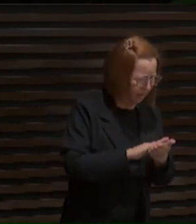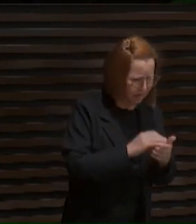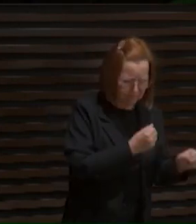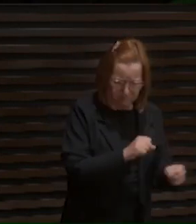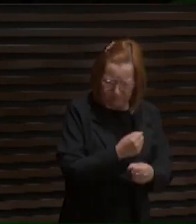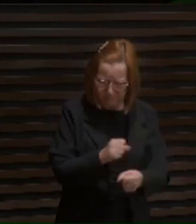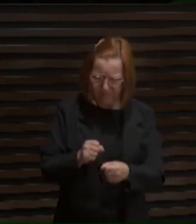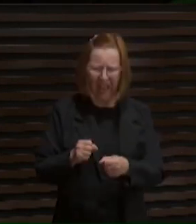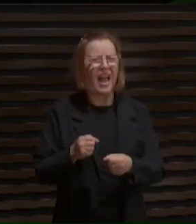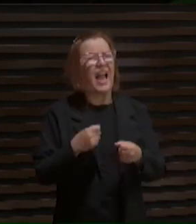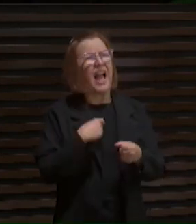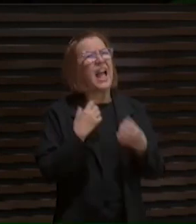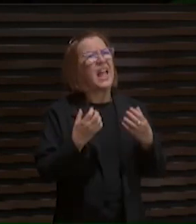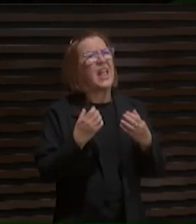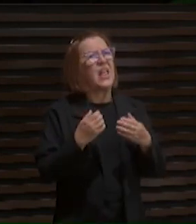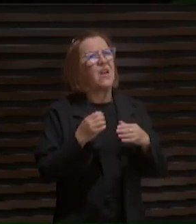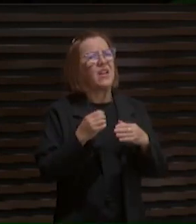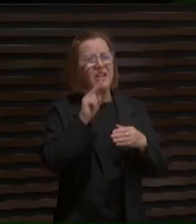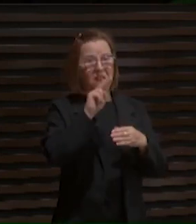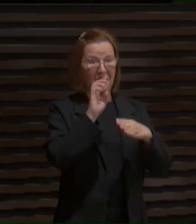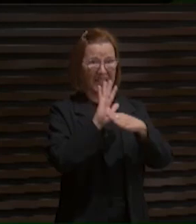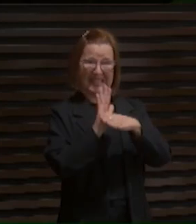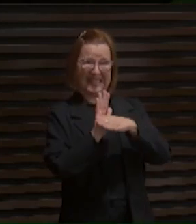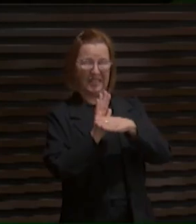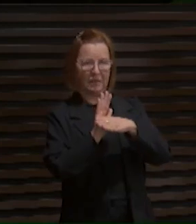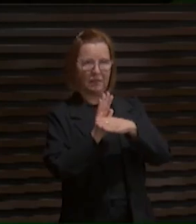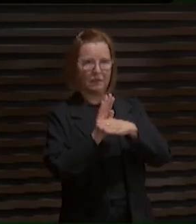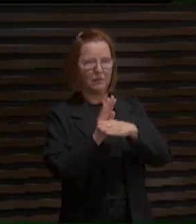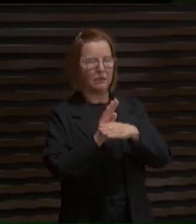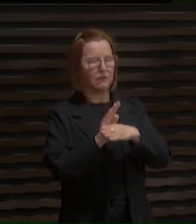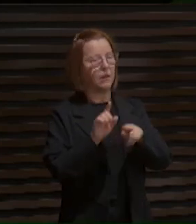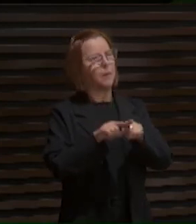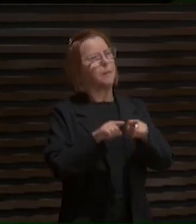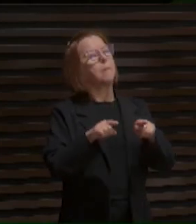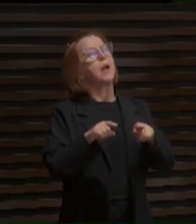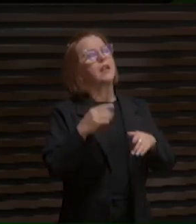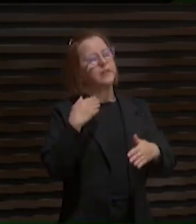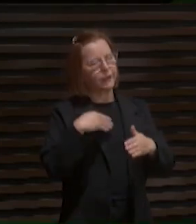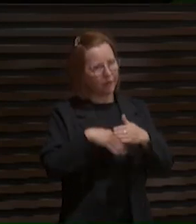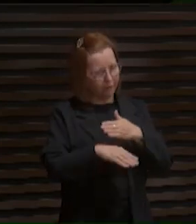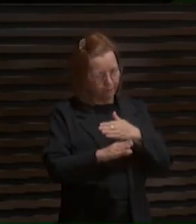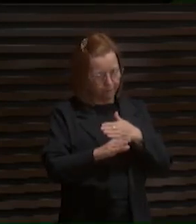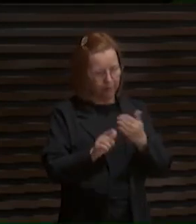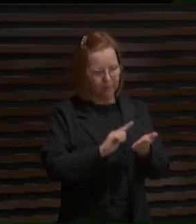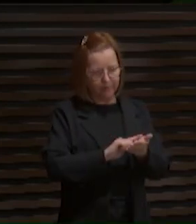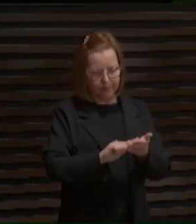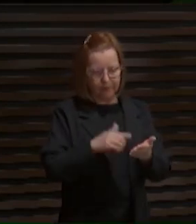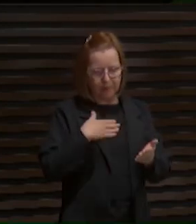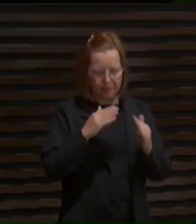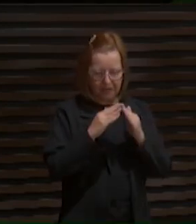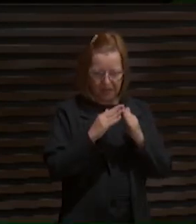Mas eu levanto e vou cuidar da casa. Eu não quero cuidar dos meus filhos. É mais fácil botar eles para assistir